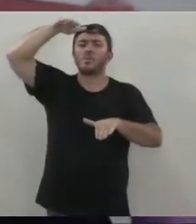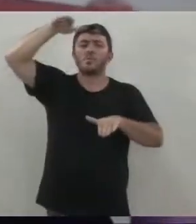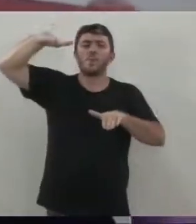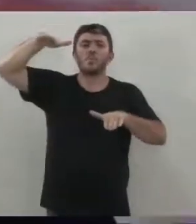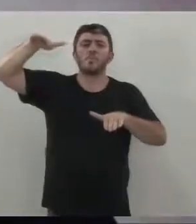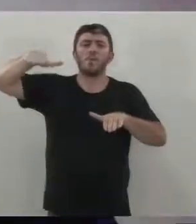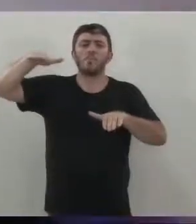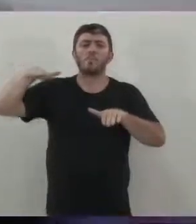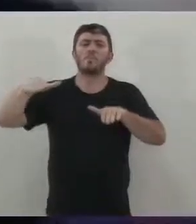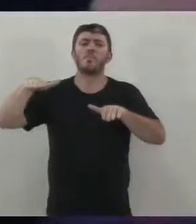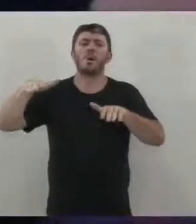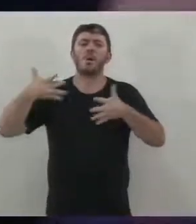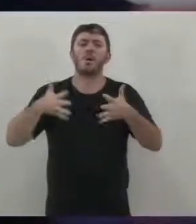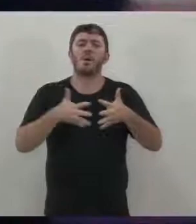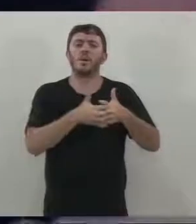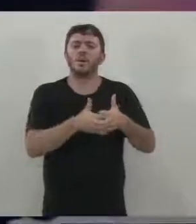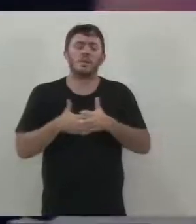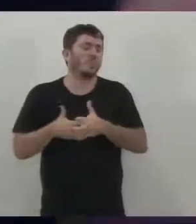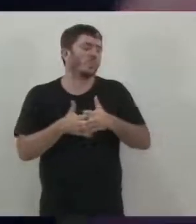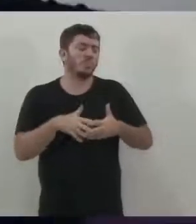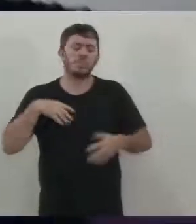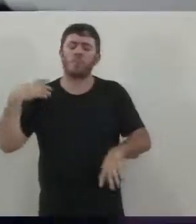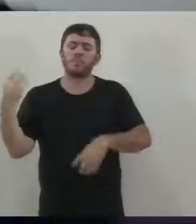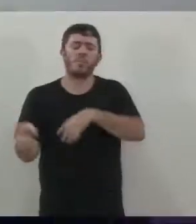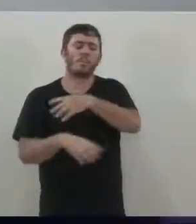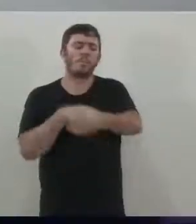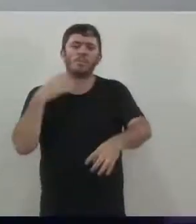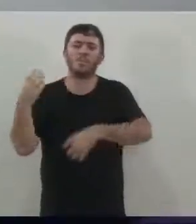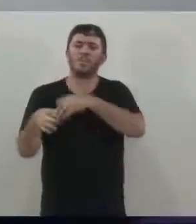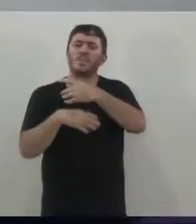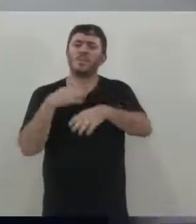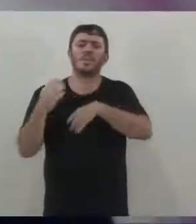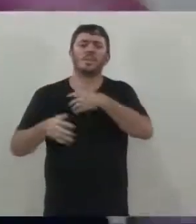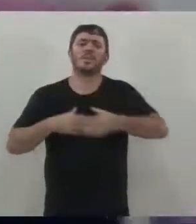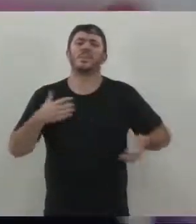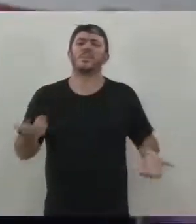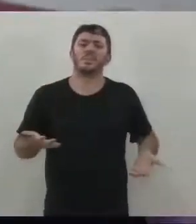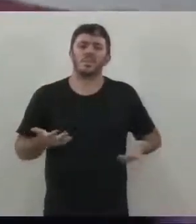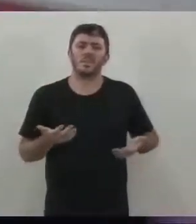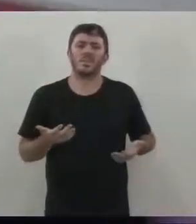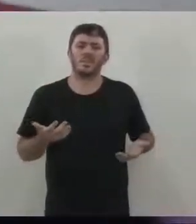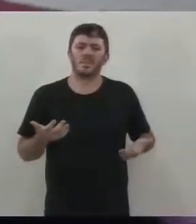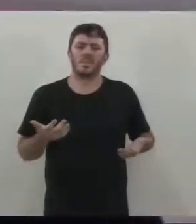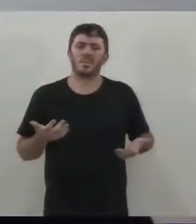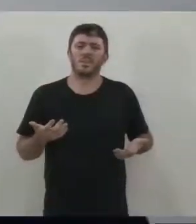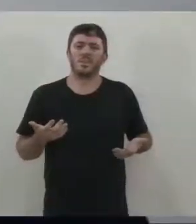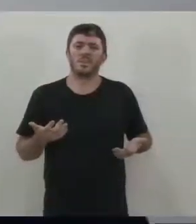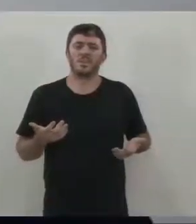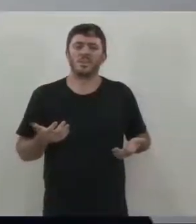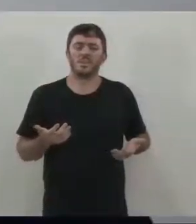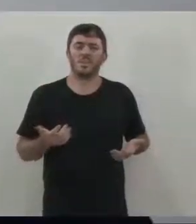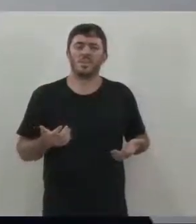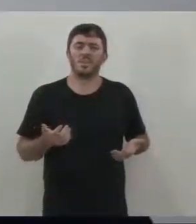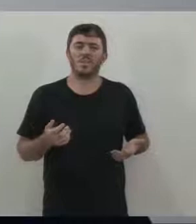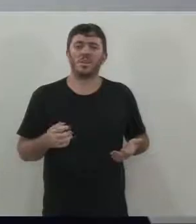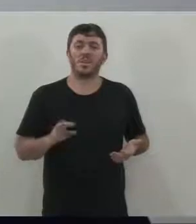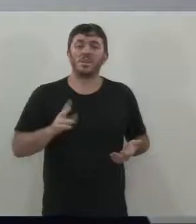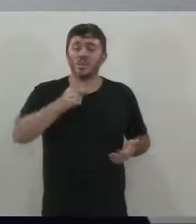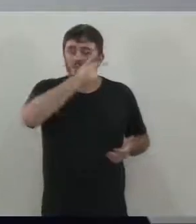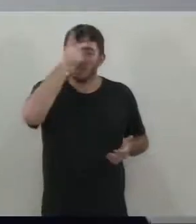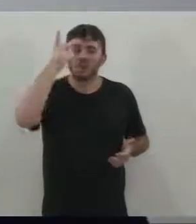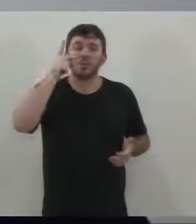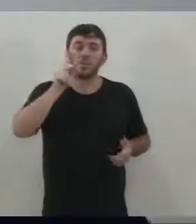né? Desde Supremo, etc., e vem descendo. Se o povo está desacreditado dos